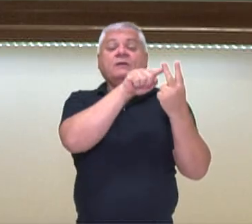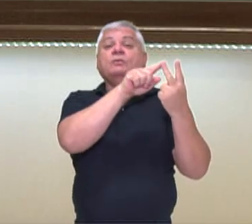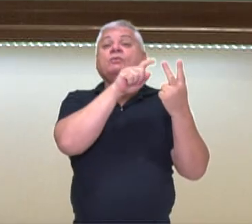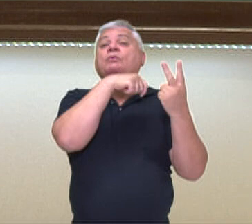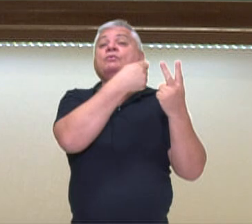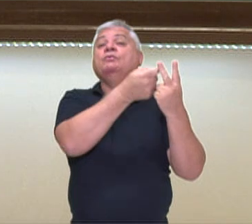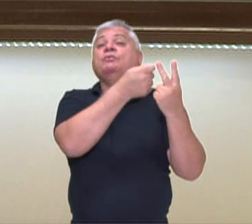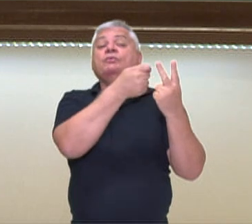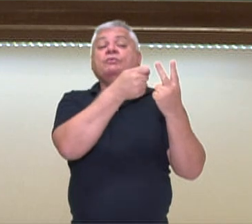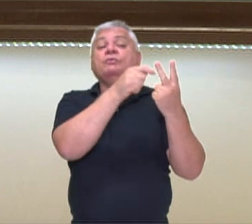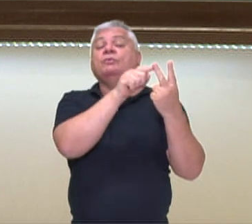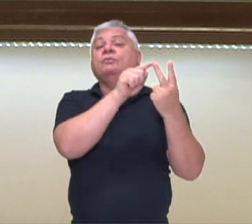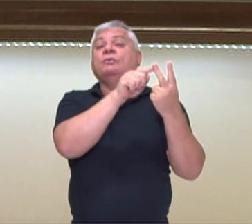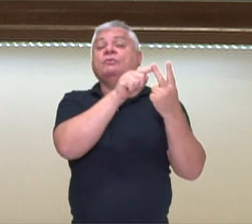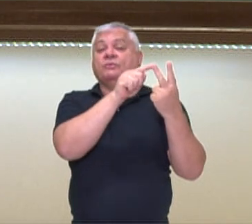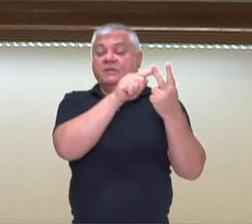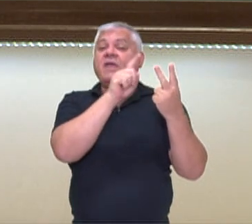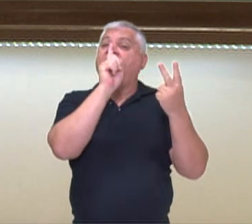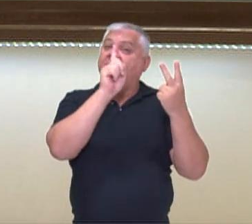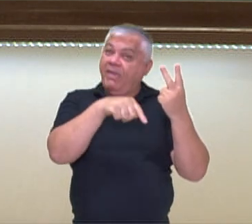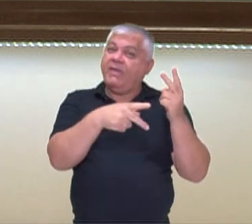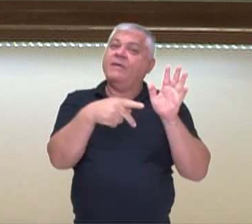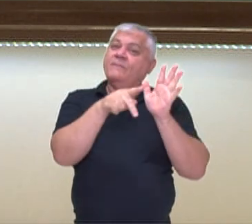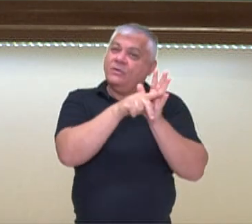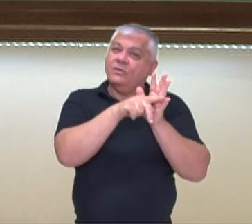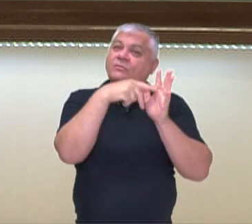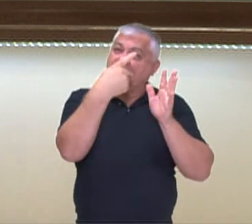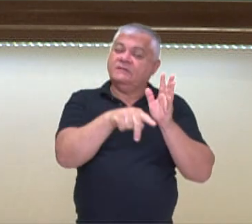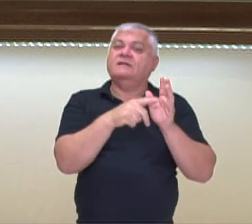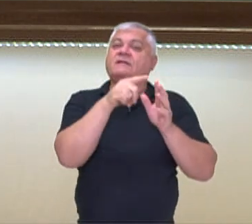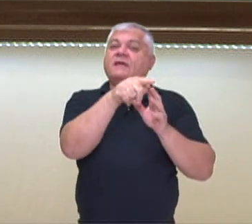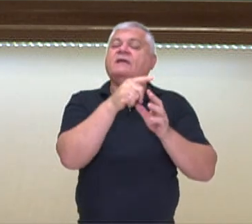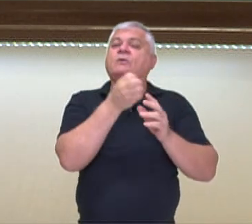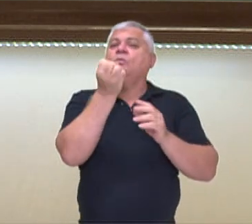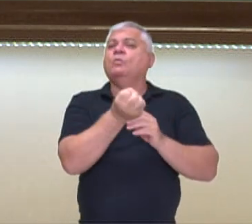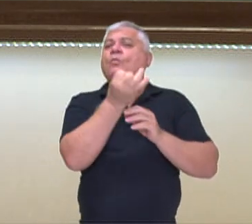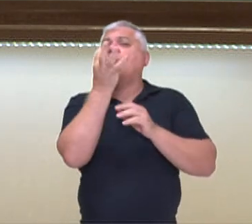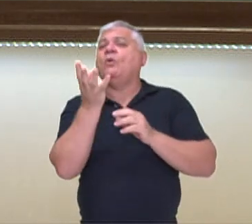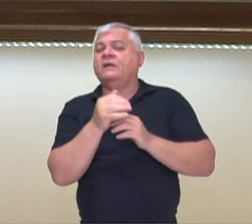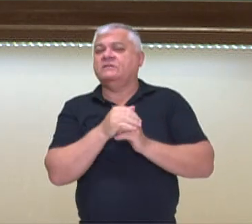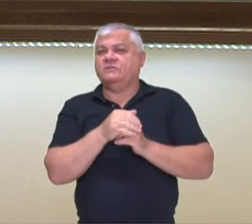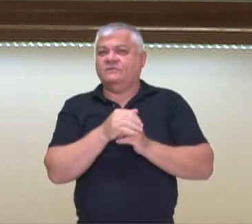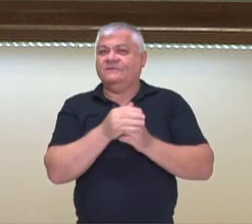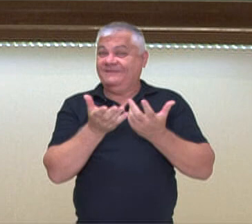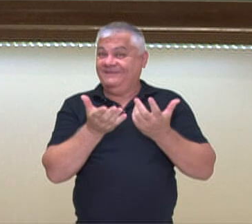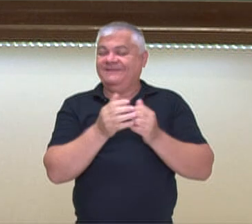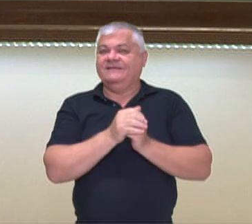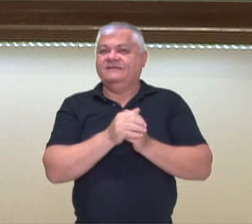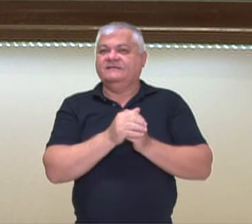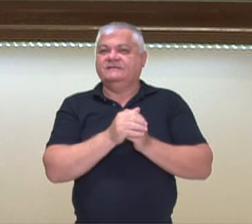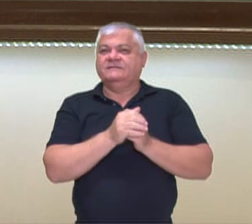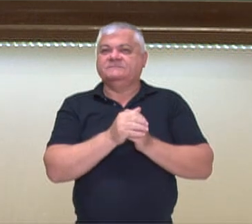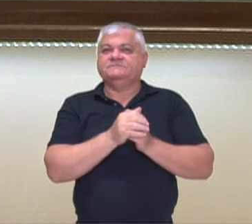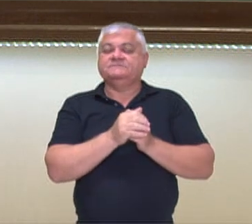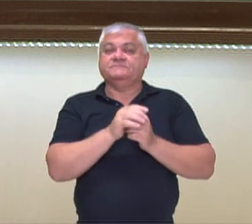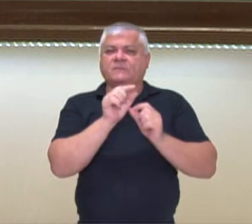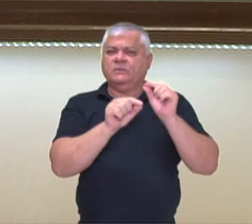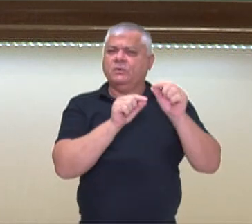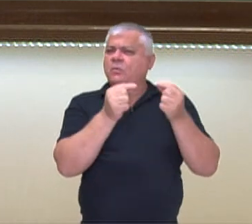são denominados coeficientes estequiométricos. A gente vai ver que são, na realidade,